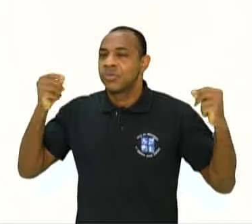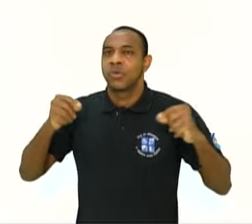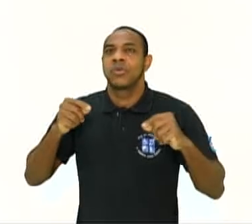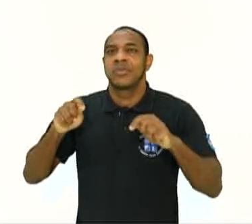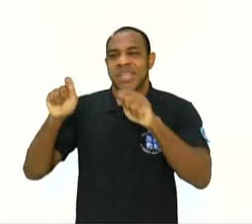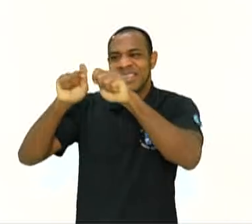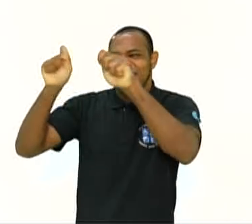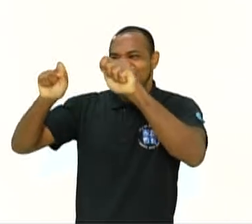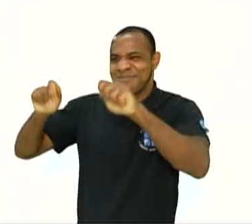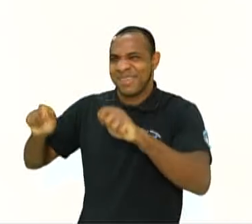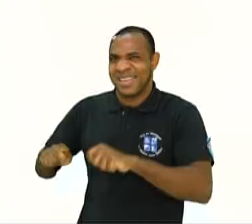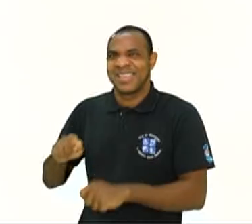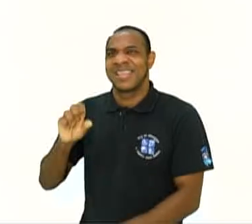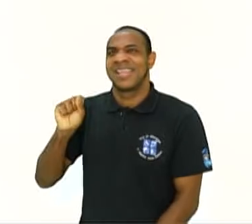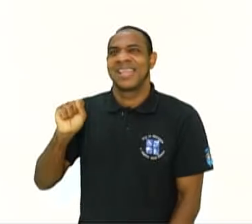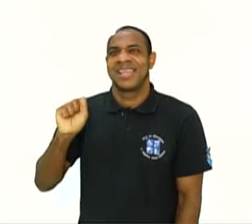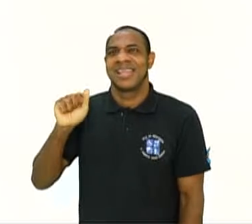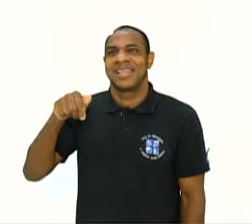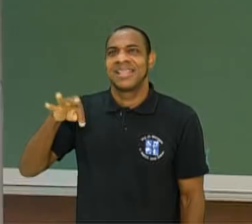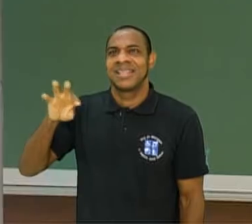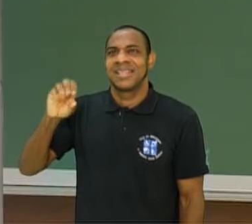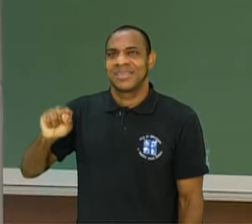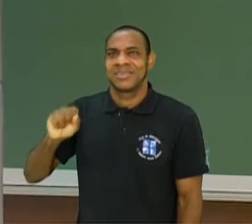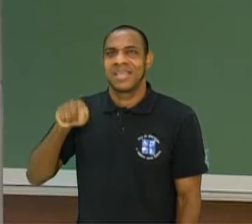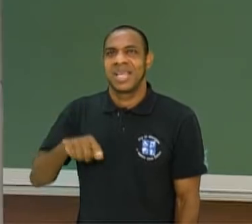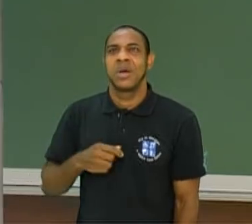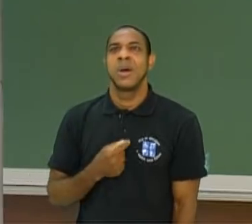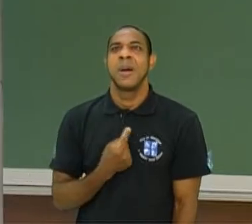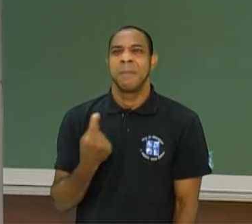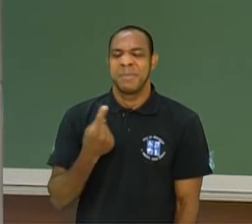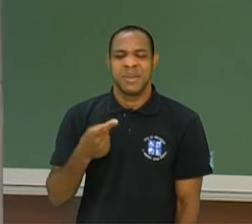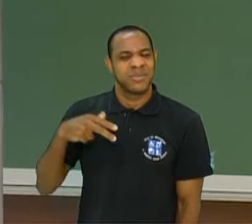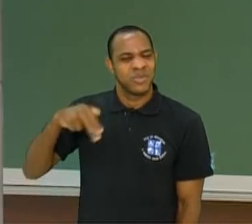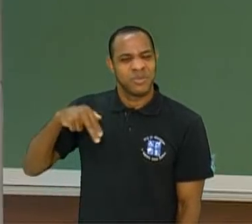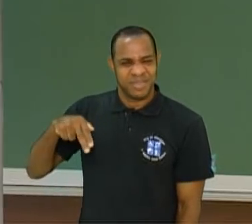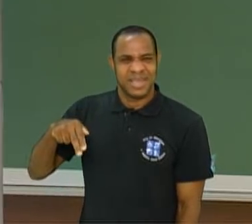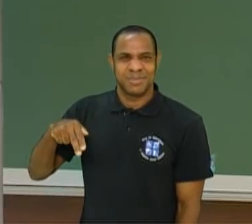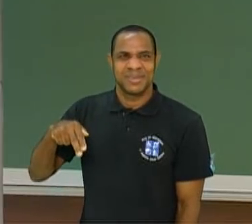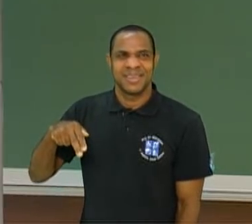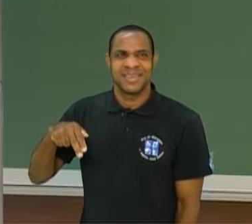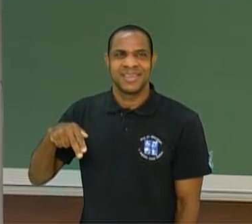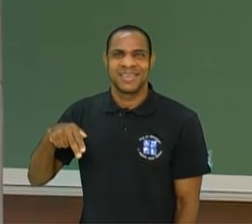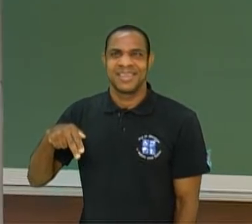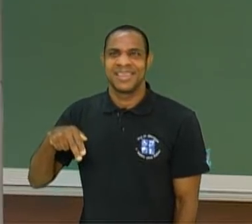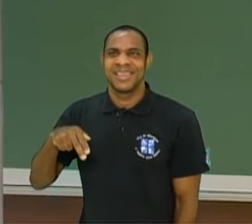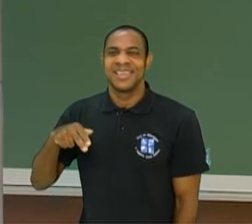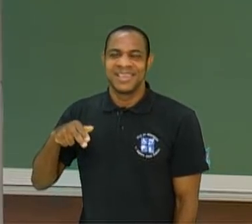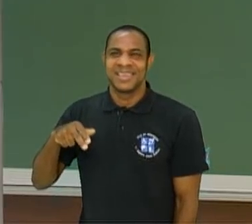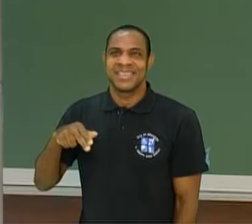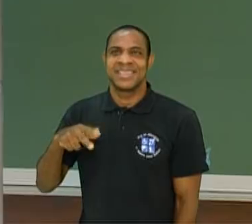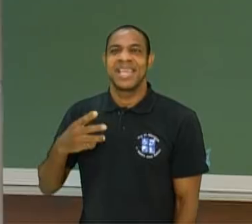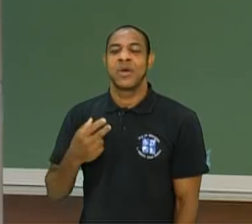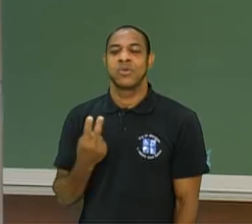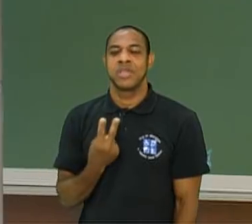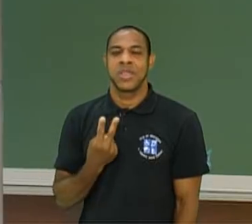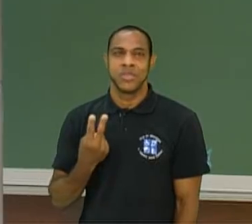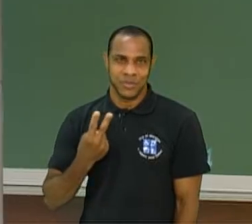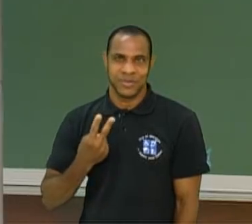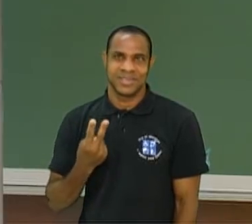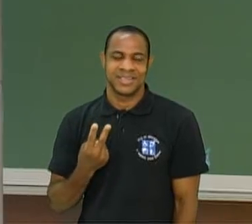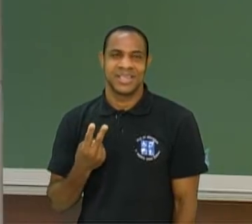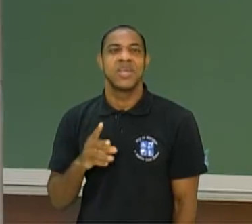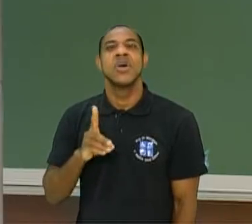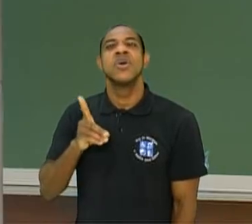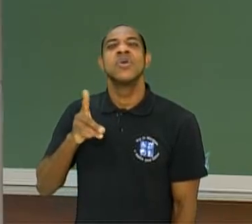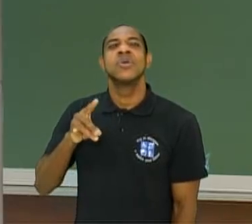gente sabe que é lá no dia 1º de novembro, a véspera do dia 2, que é finados, tá? E o evening quer